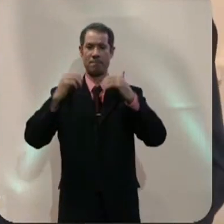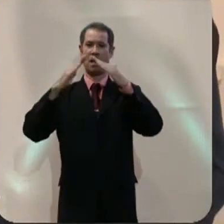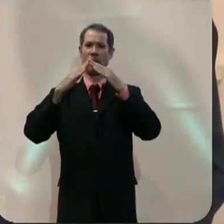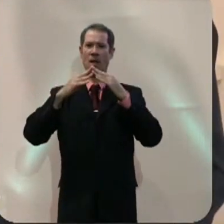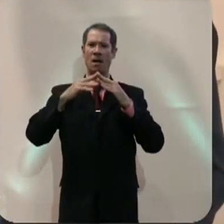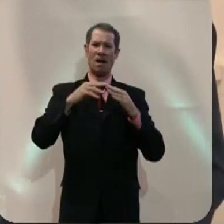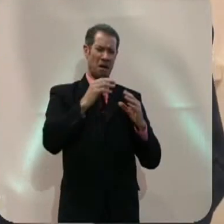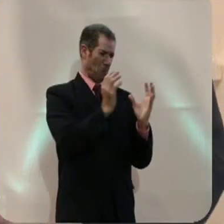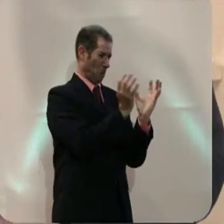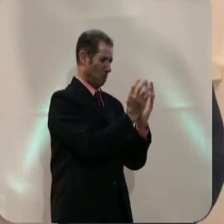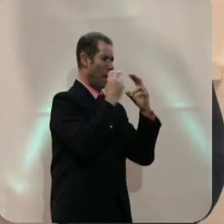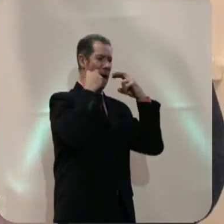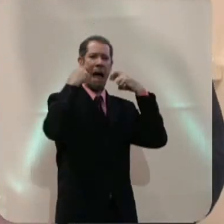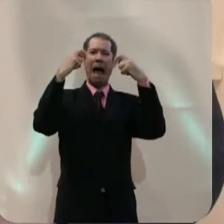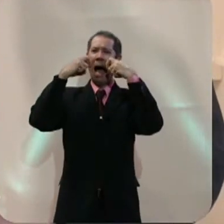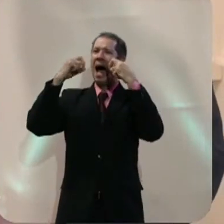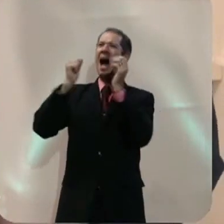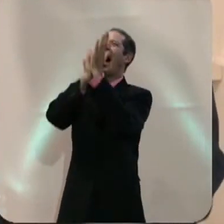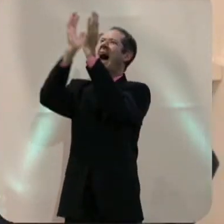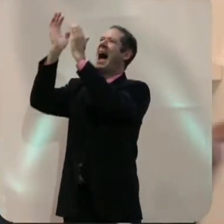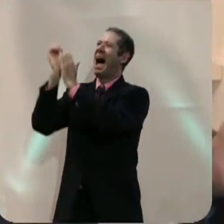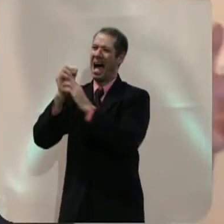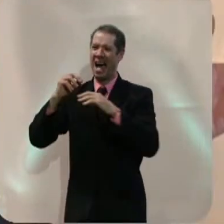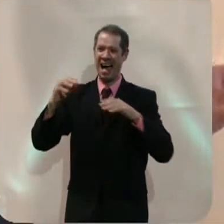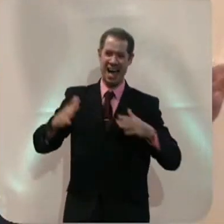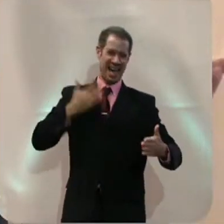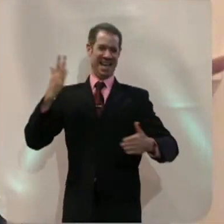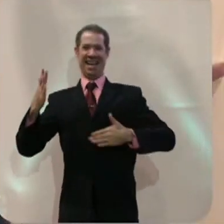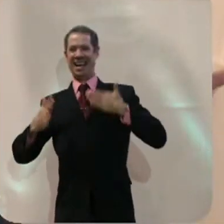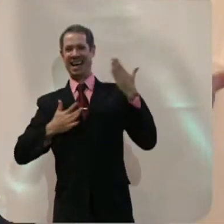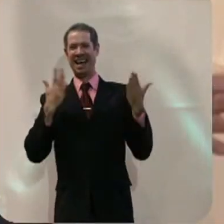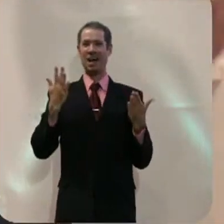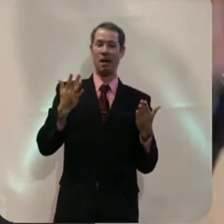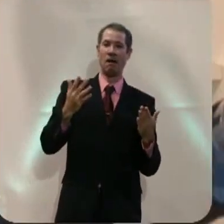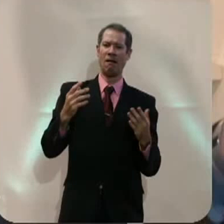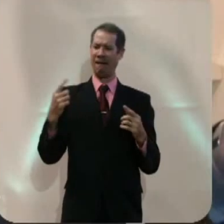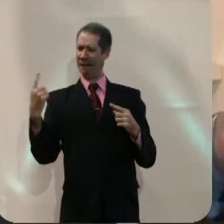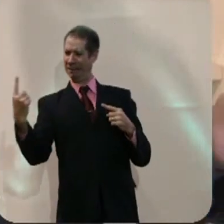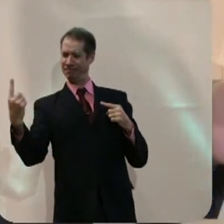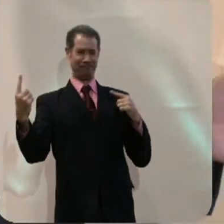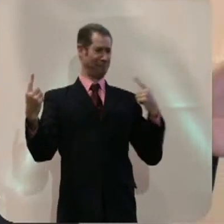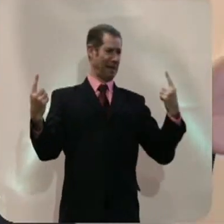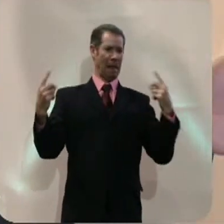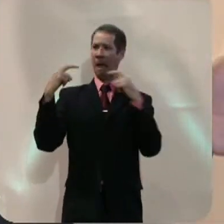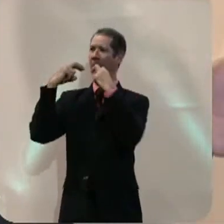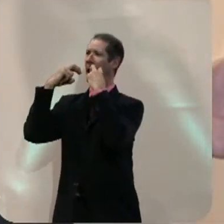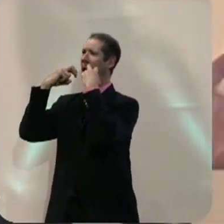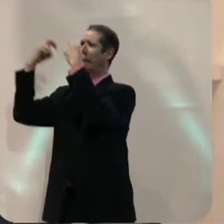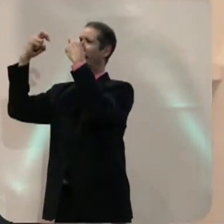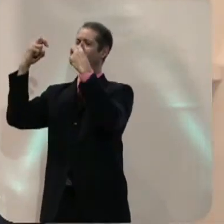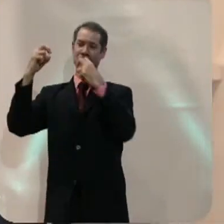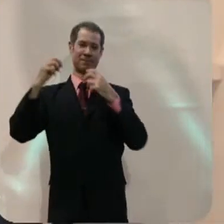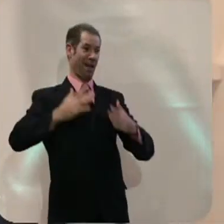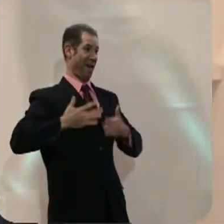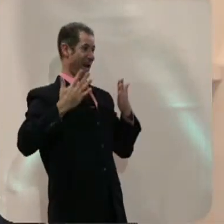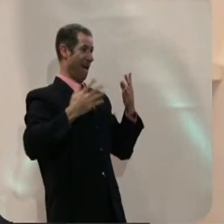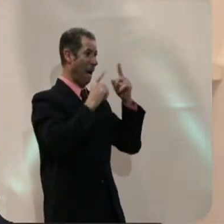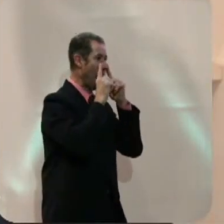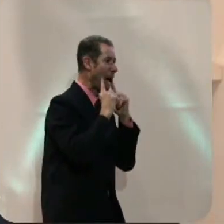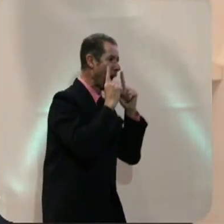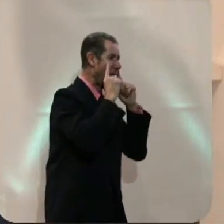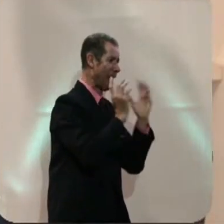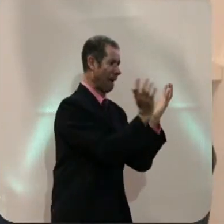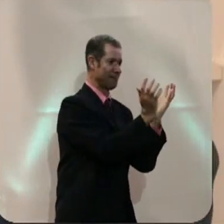porém, gritavam de alegria. Não era possível distinguir entre o som dos gritos de alegria e o som do